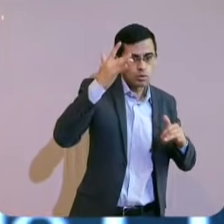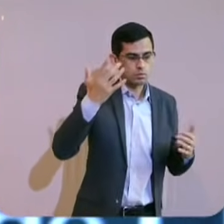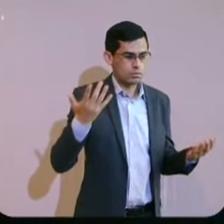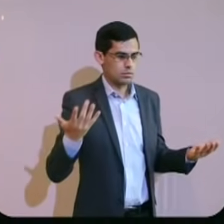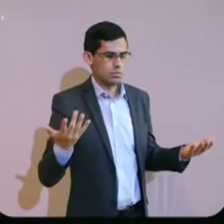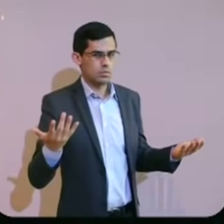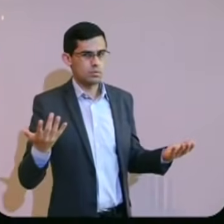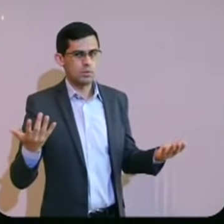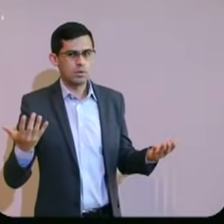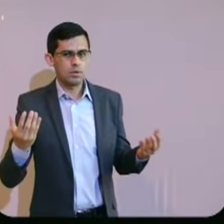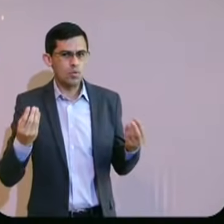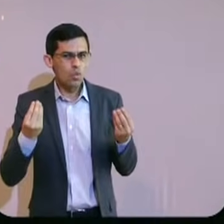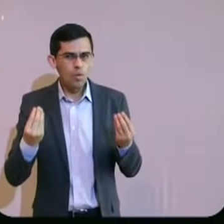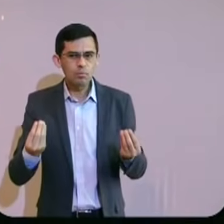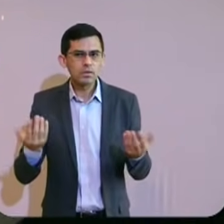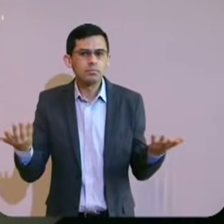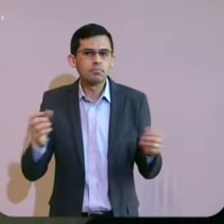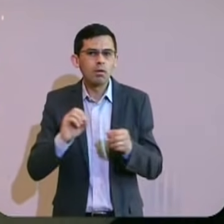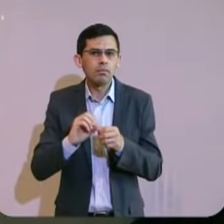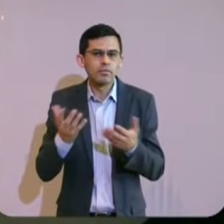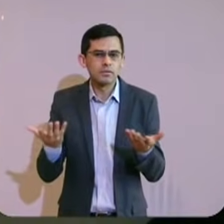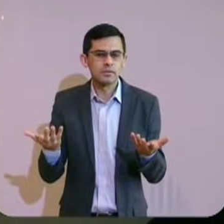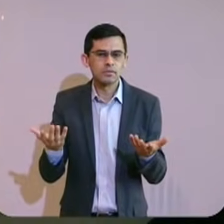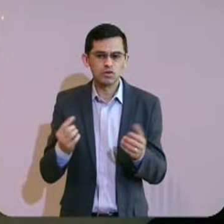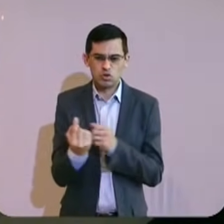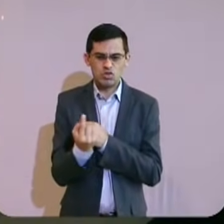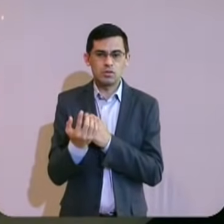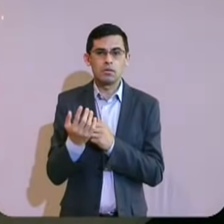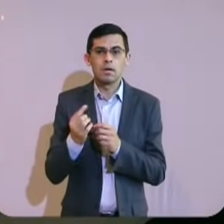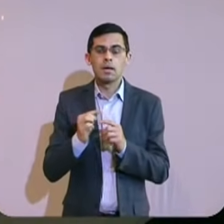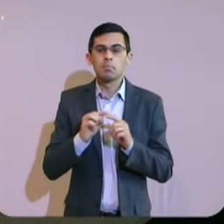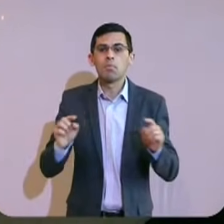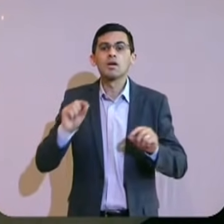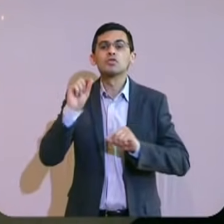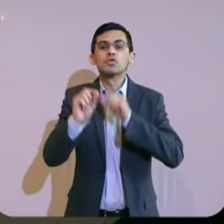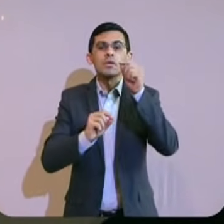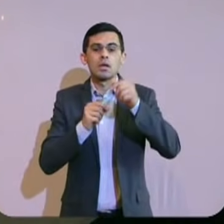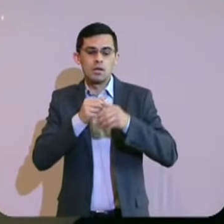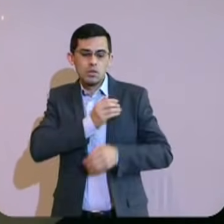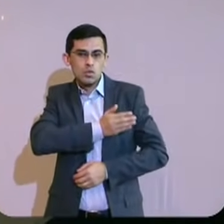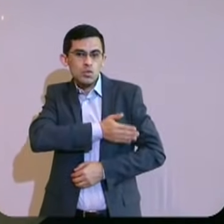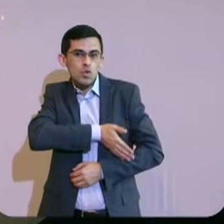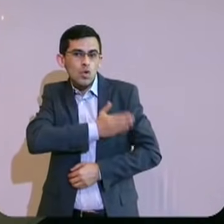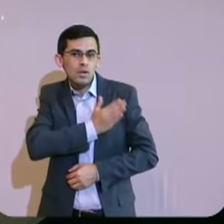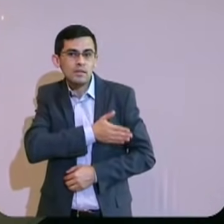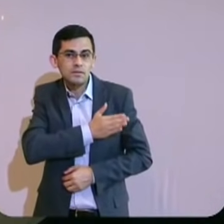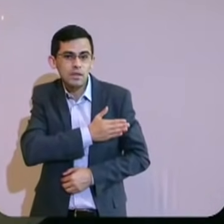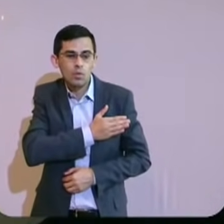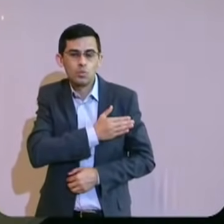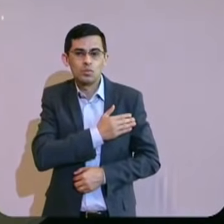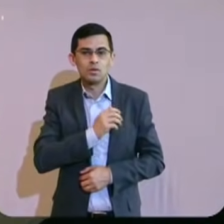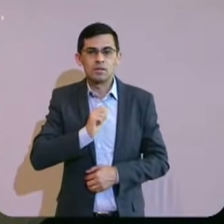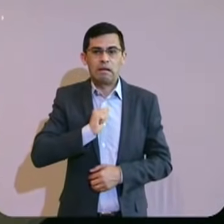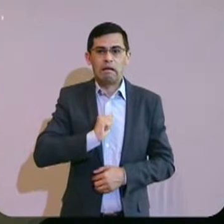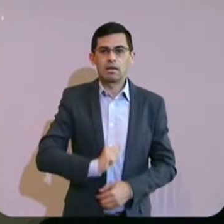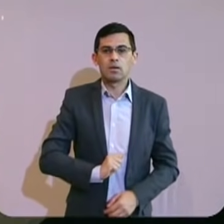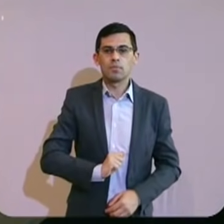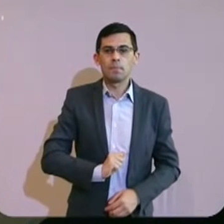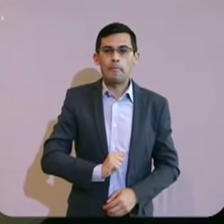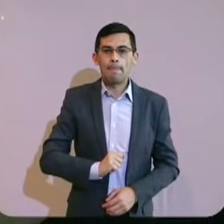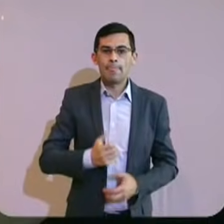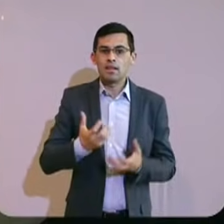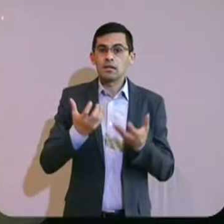Opa, como é que pode? Mas o que é que estava no coração de Arão? Ele queria